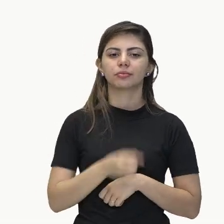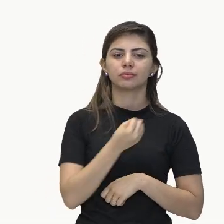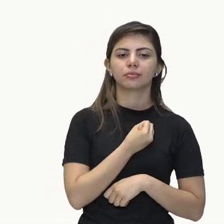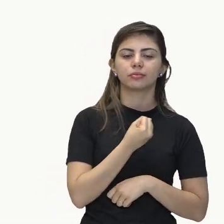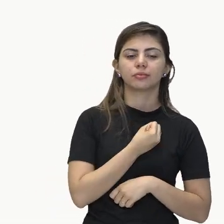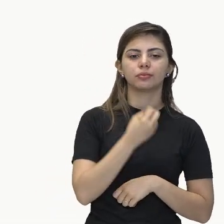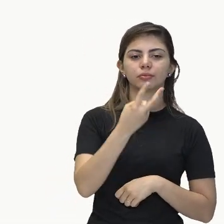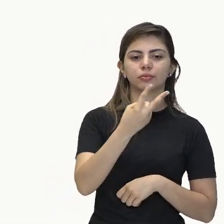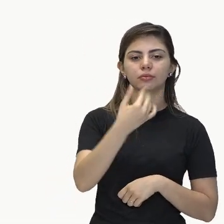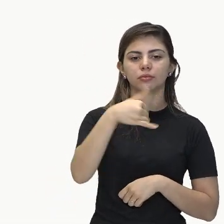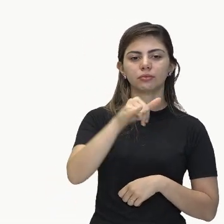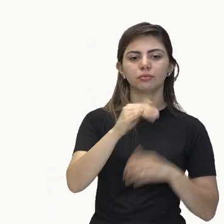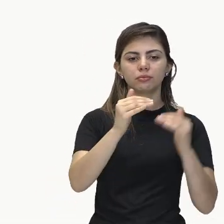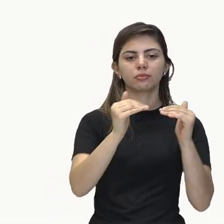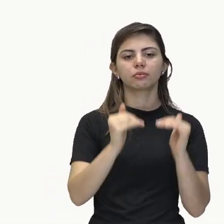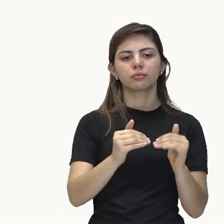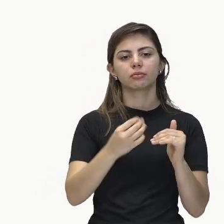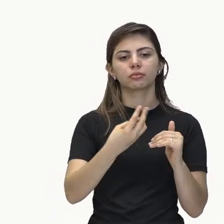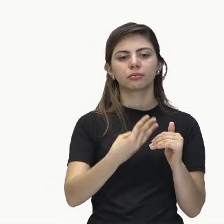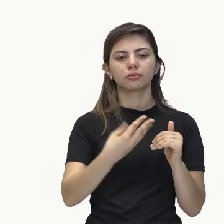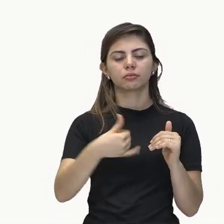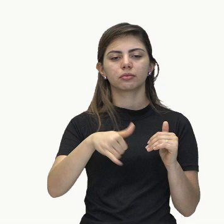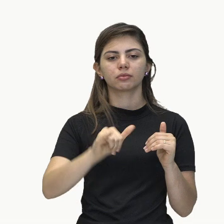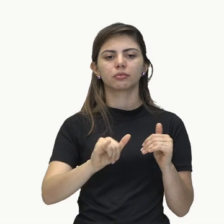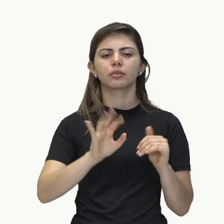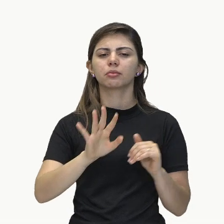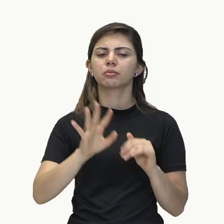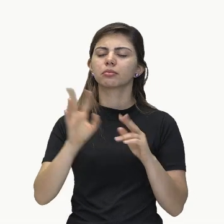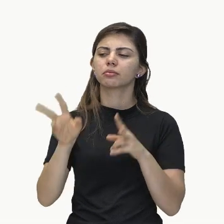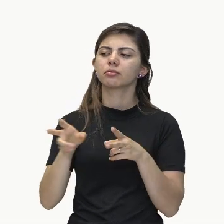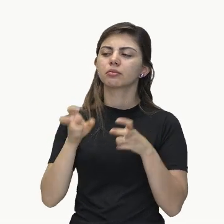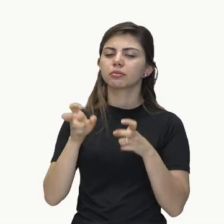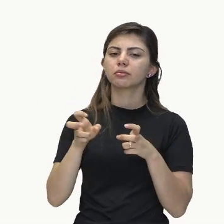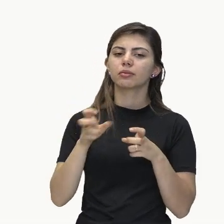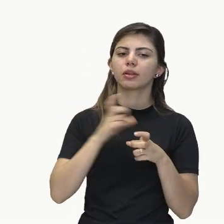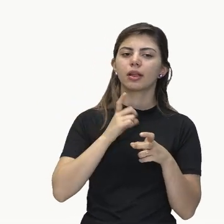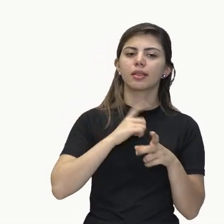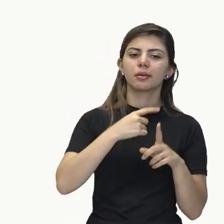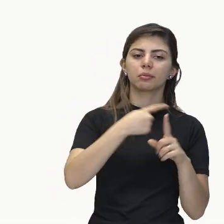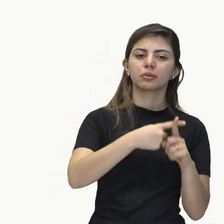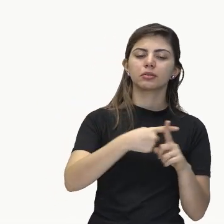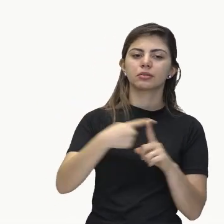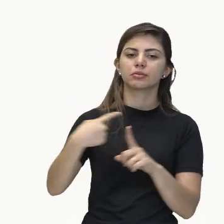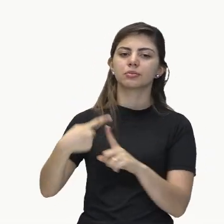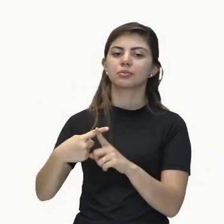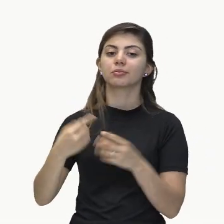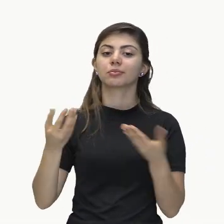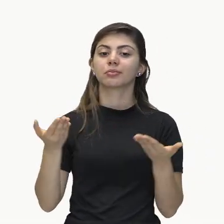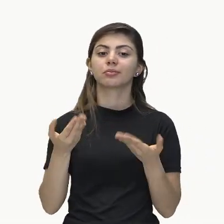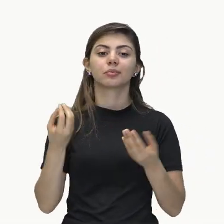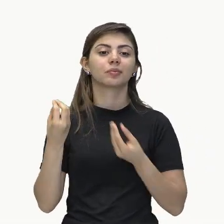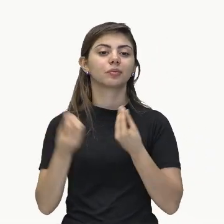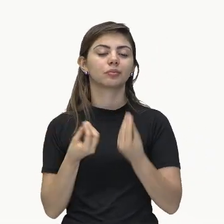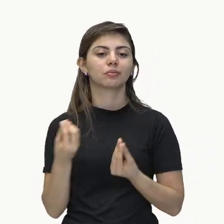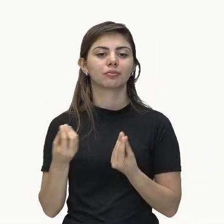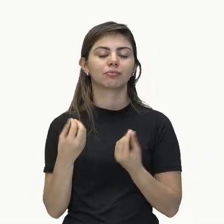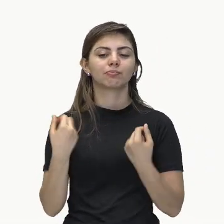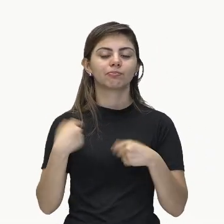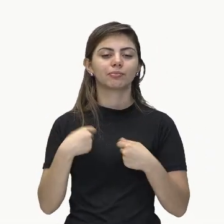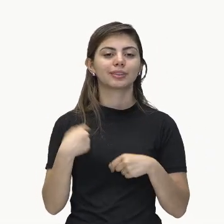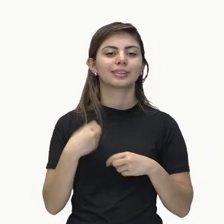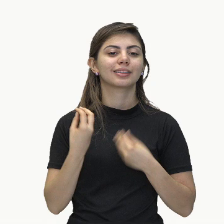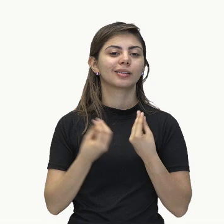Mas observe que eles não possuem sinais contrários. Então, agora a gente vai ter que multiplicar por